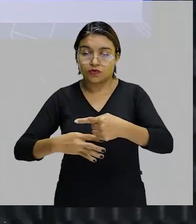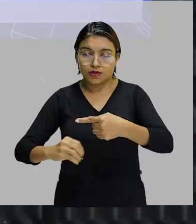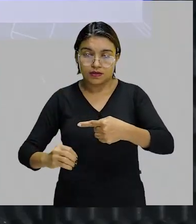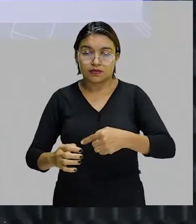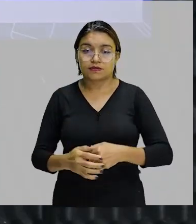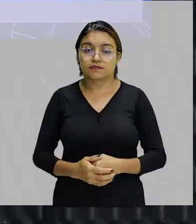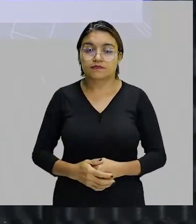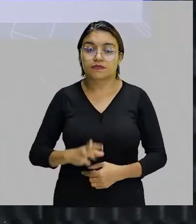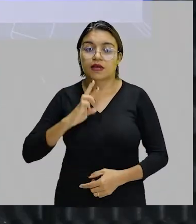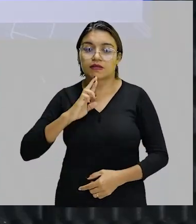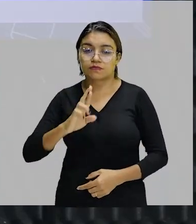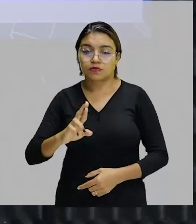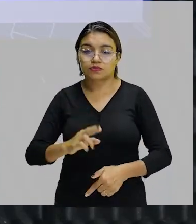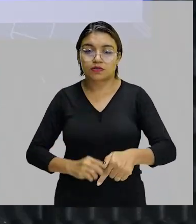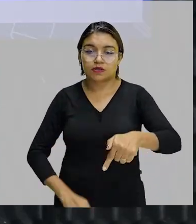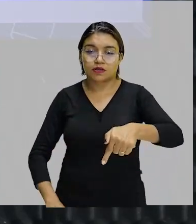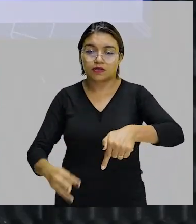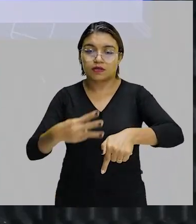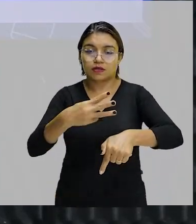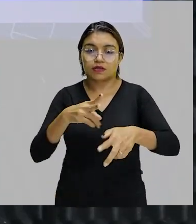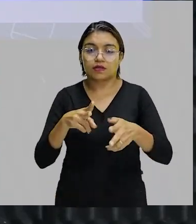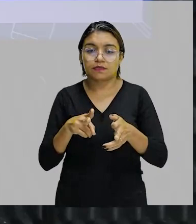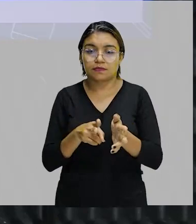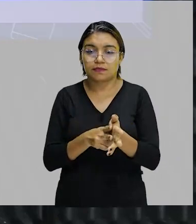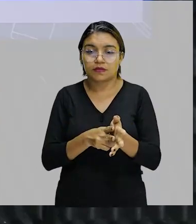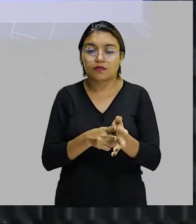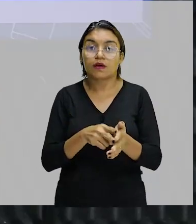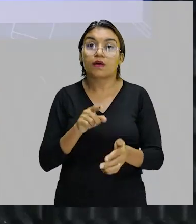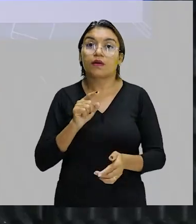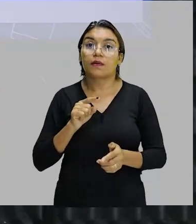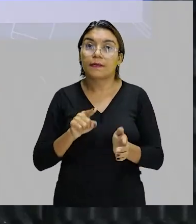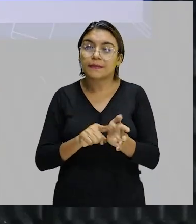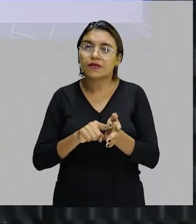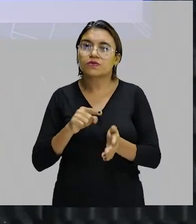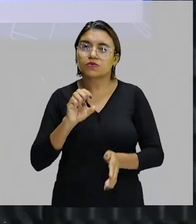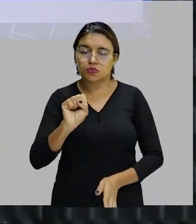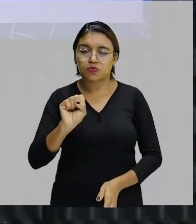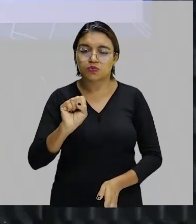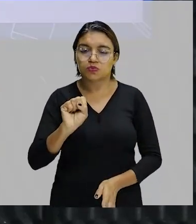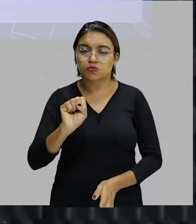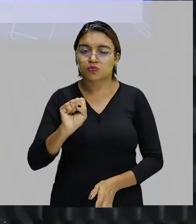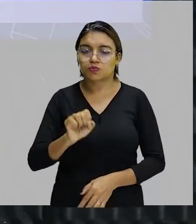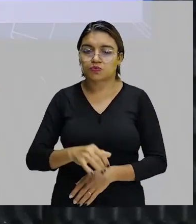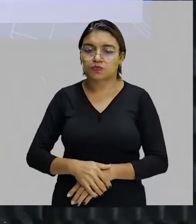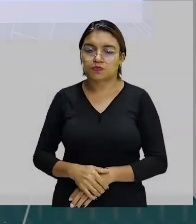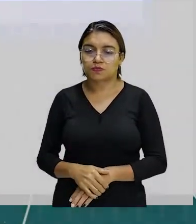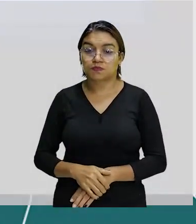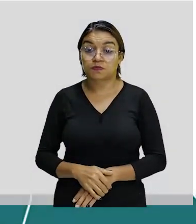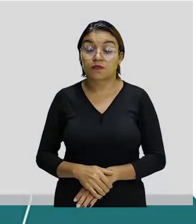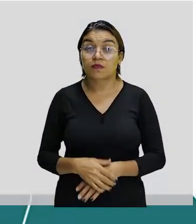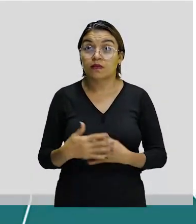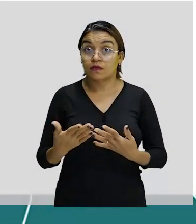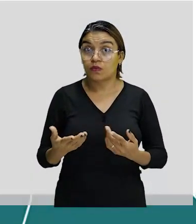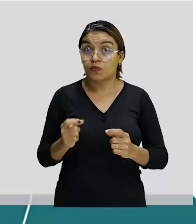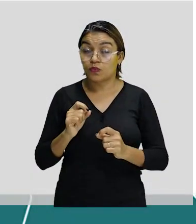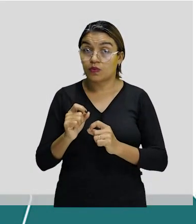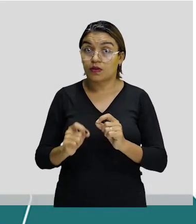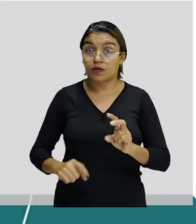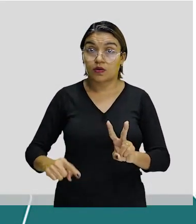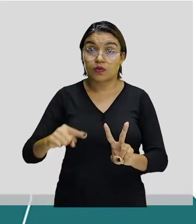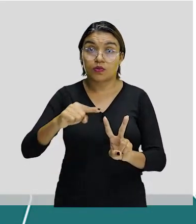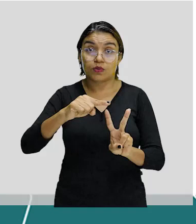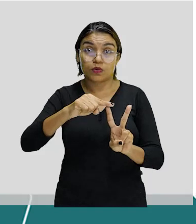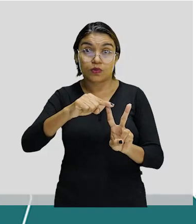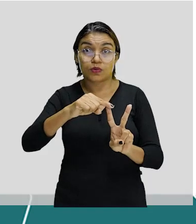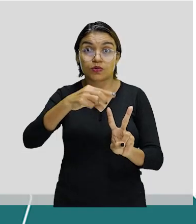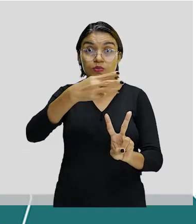O resultado dessa divisão dá menos 8. E eu tenho Q elevado à terceira igual a menos 8. Ora, tirando a raiz cúbica